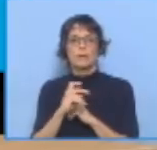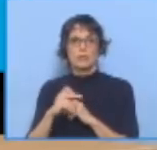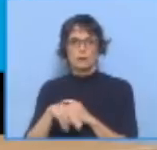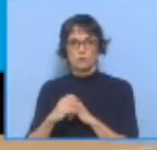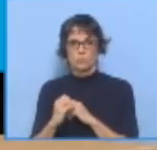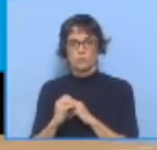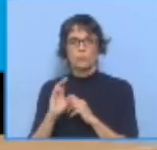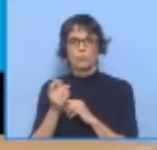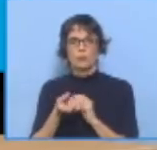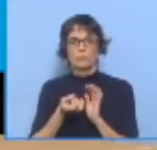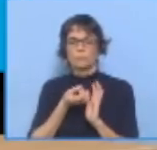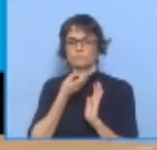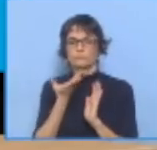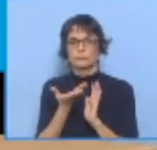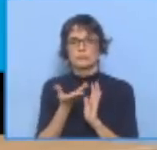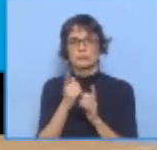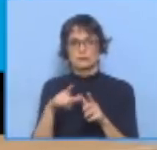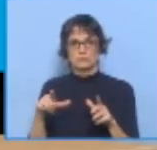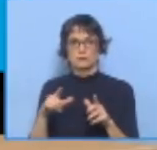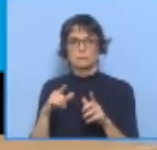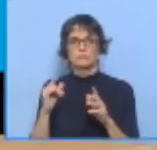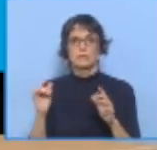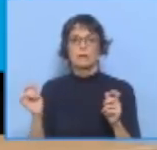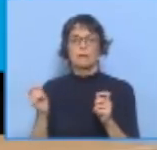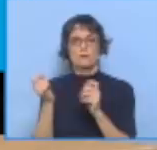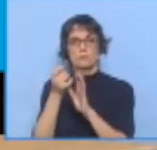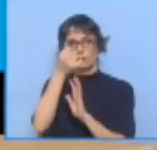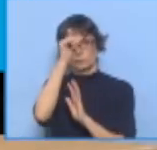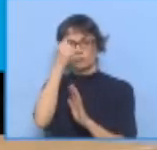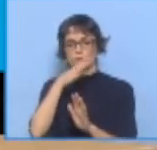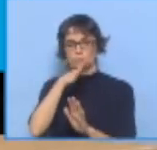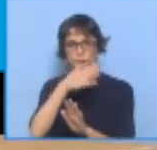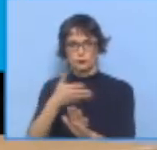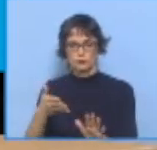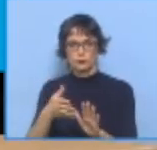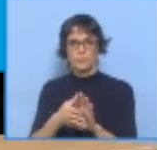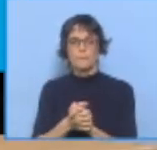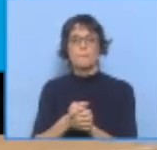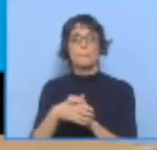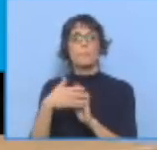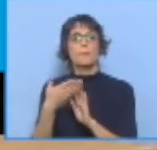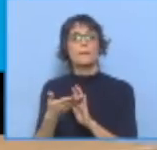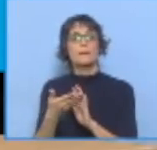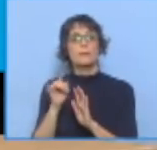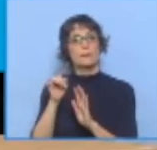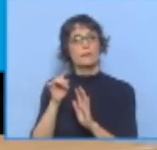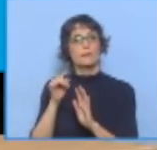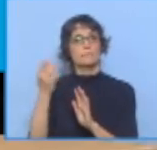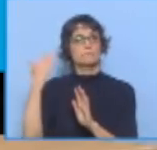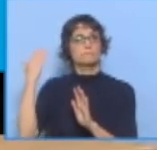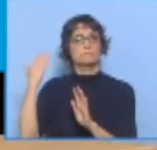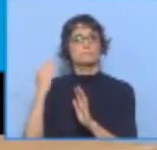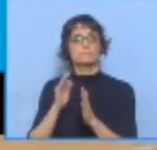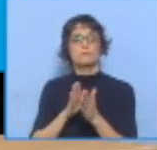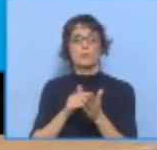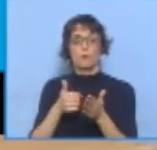vernáculas nas celebrações litúrgicas. Nessa altura, teve que se fazer a tradução da Bíblia para o